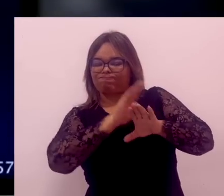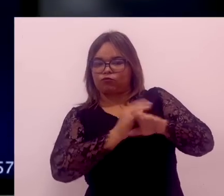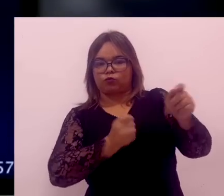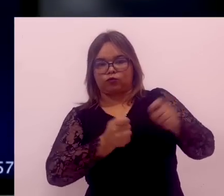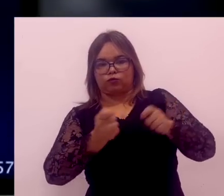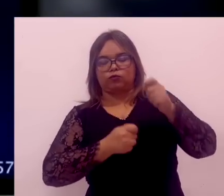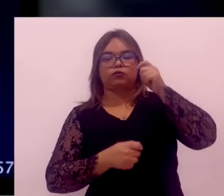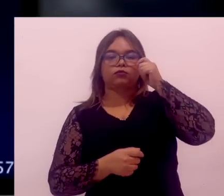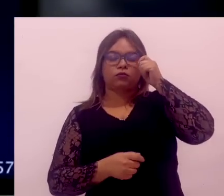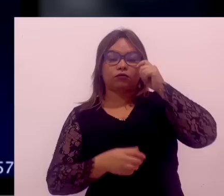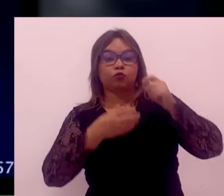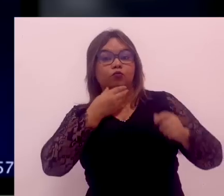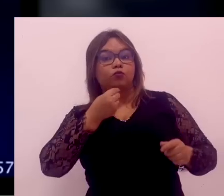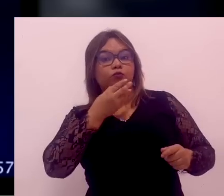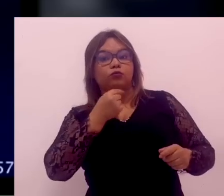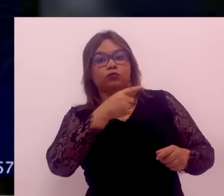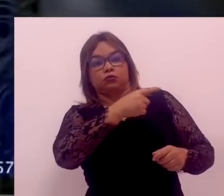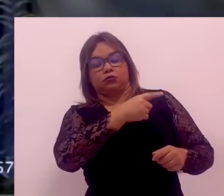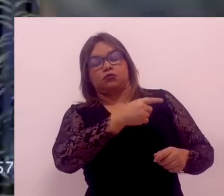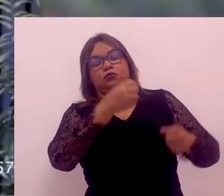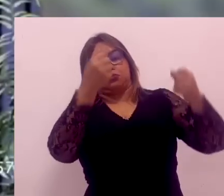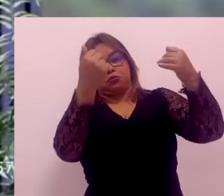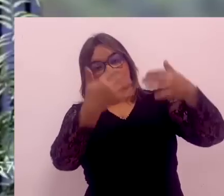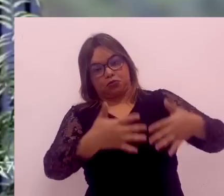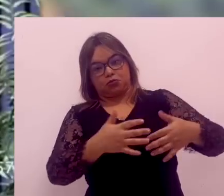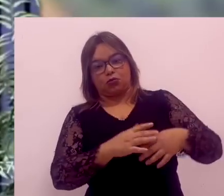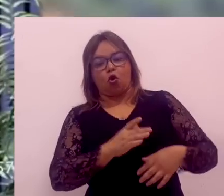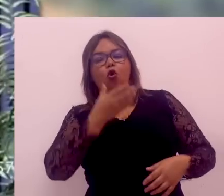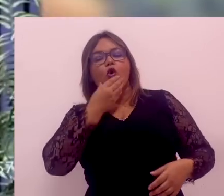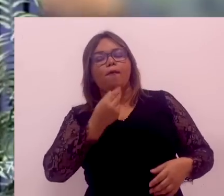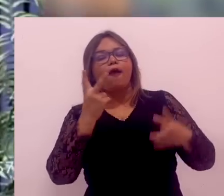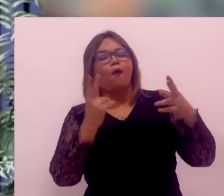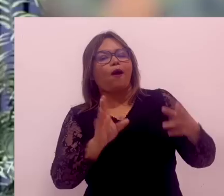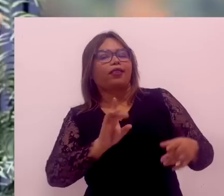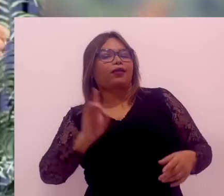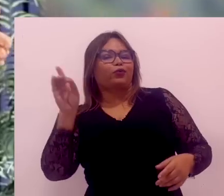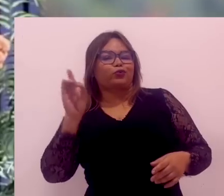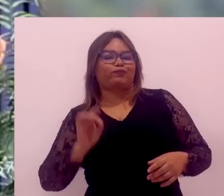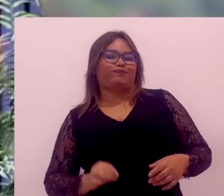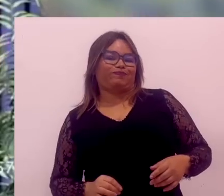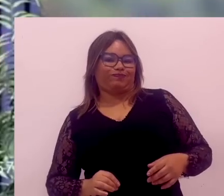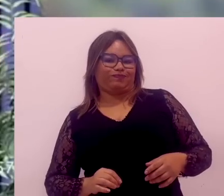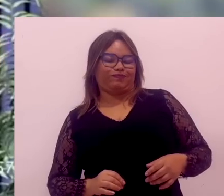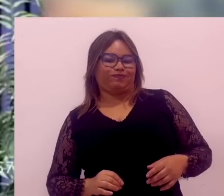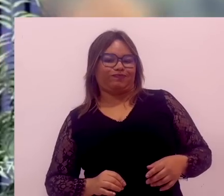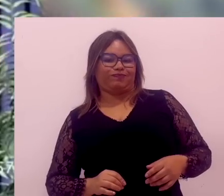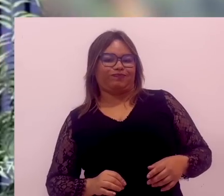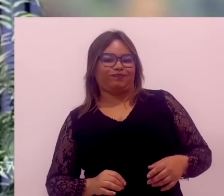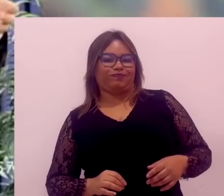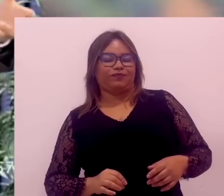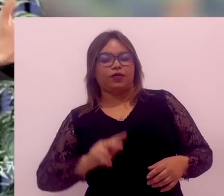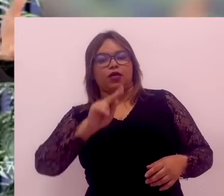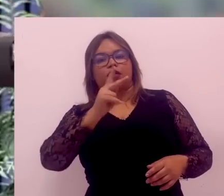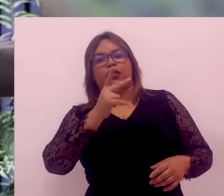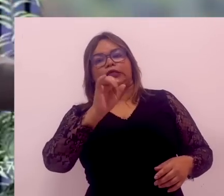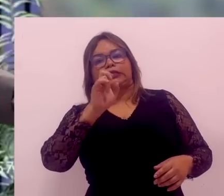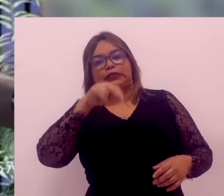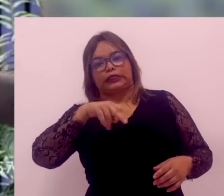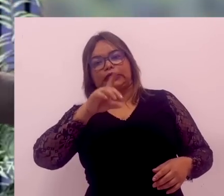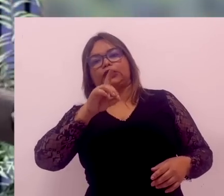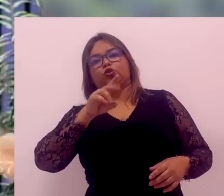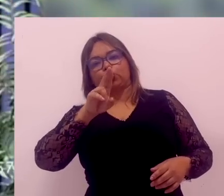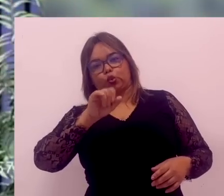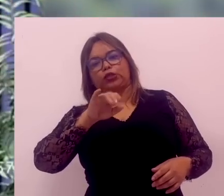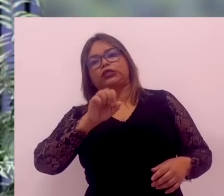feito. O hinduísmo ensina isso através de várias encarnações. E o budismo ensina isso, que eventualmente, através